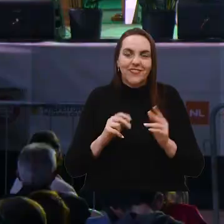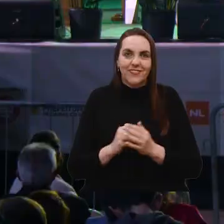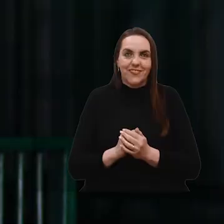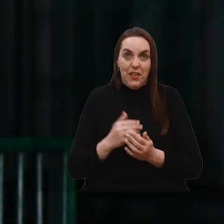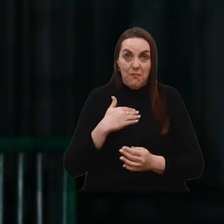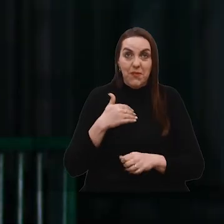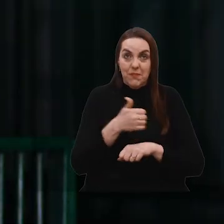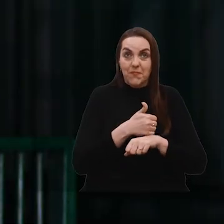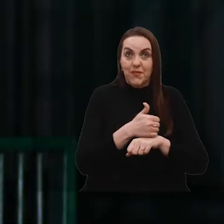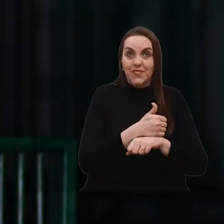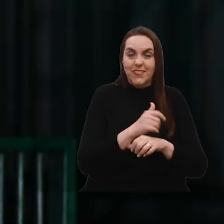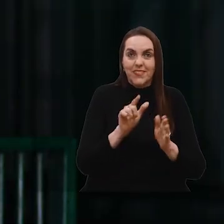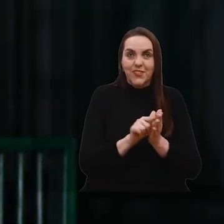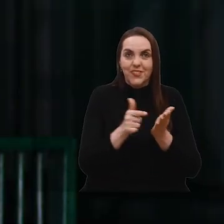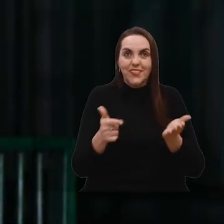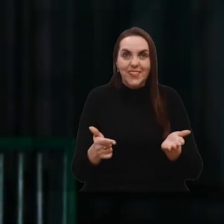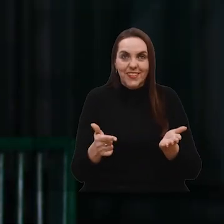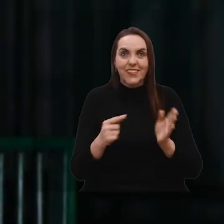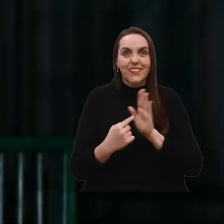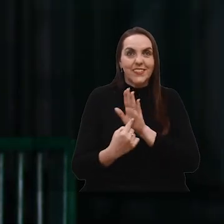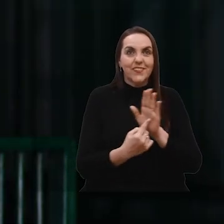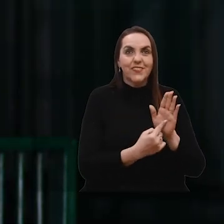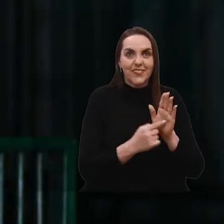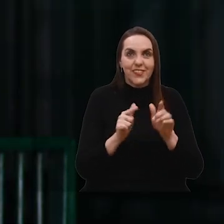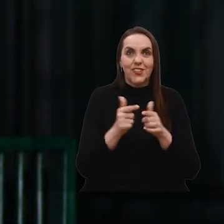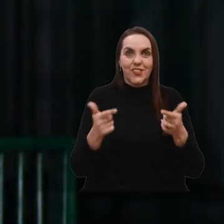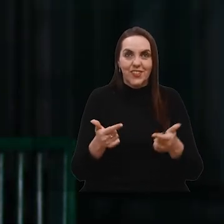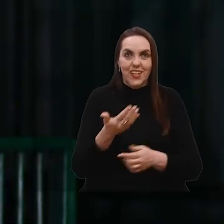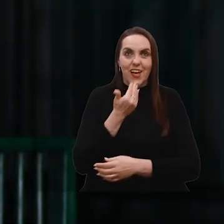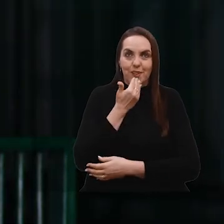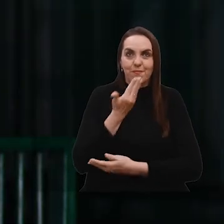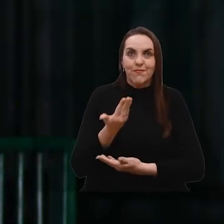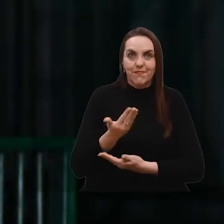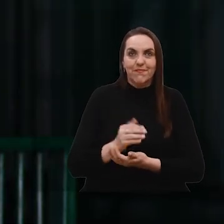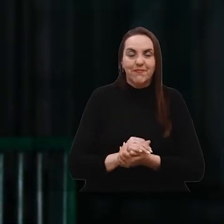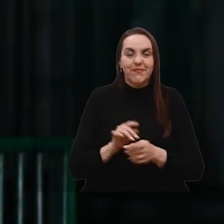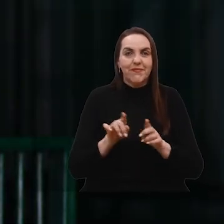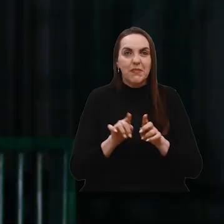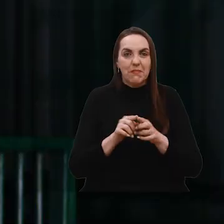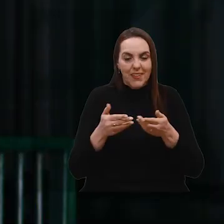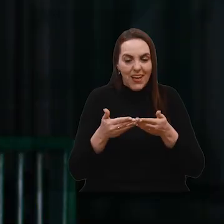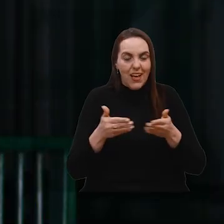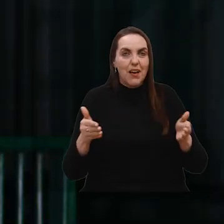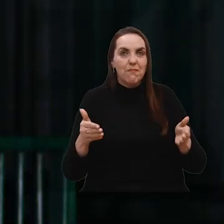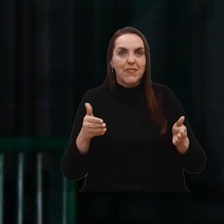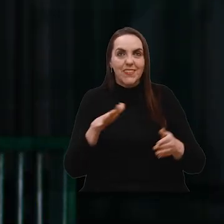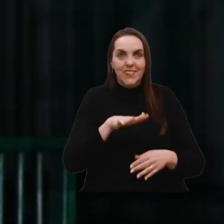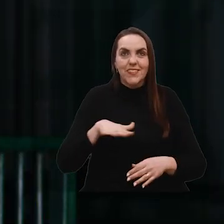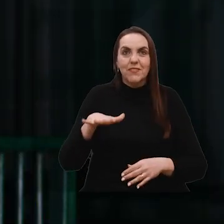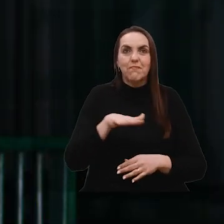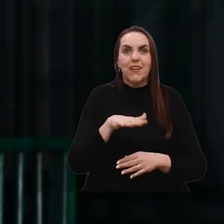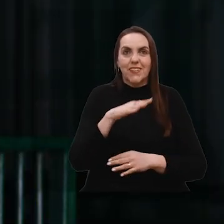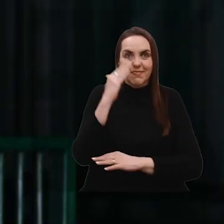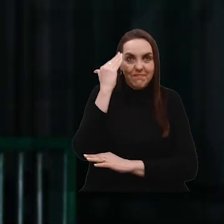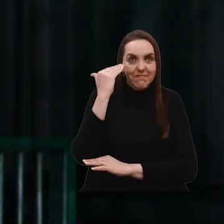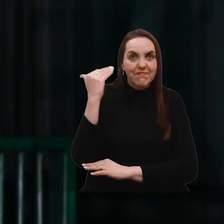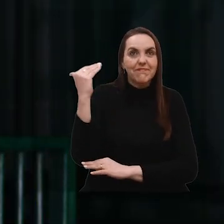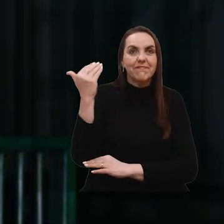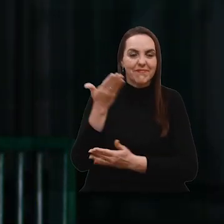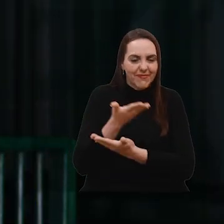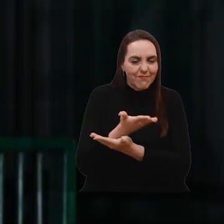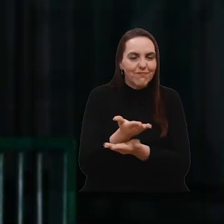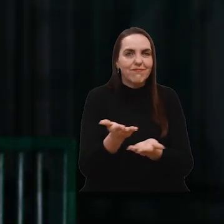uma forma um pouco diferente, que é na minha profissão, como jornalista, como apresentadora do Jornal do Almoço, poder abrir